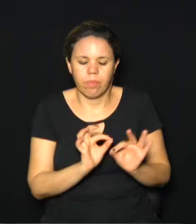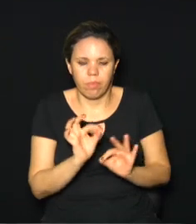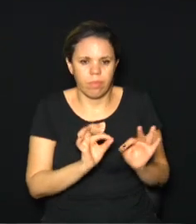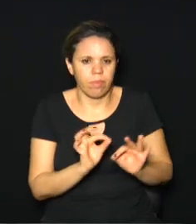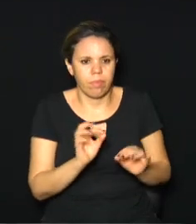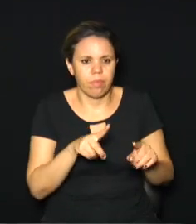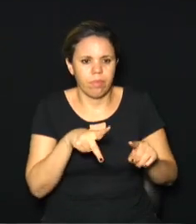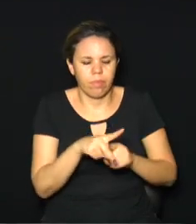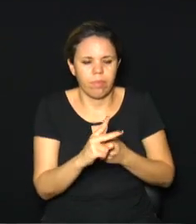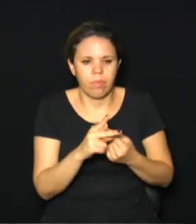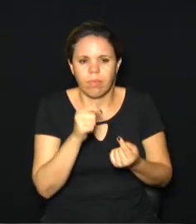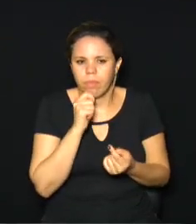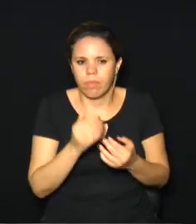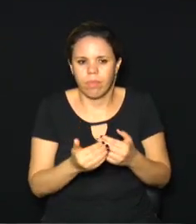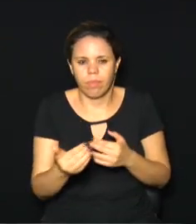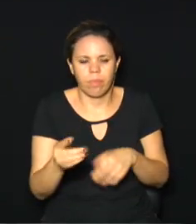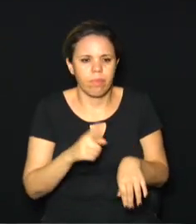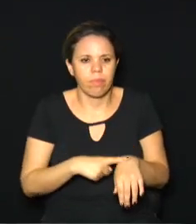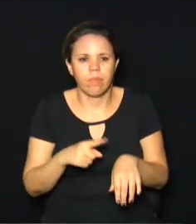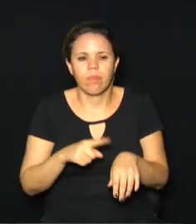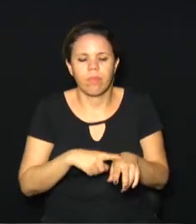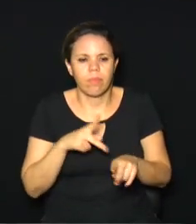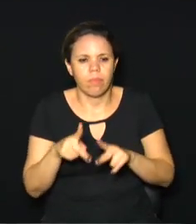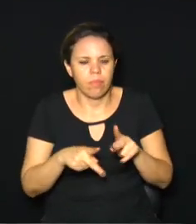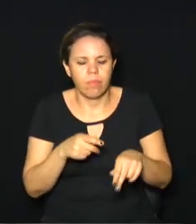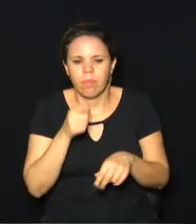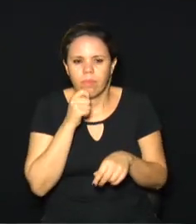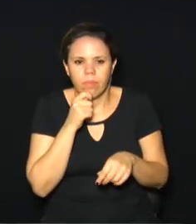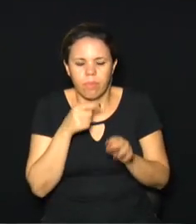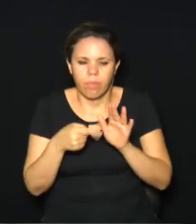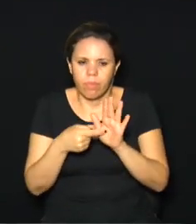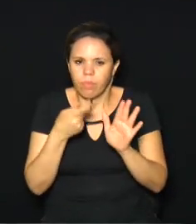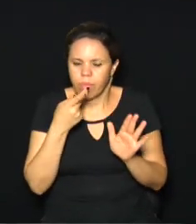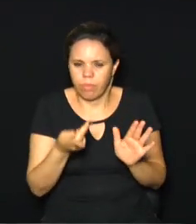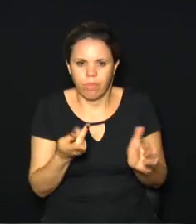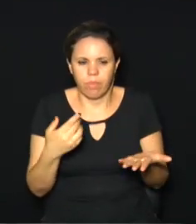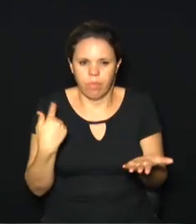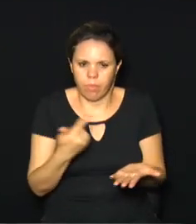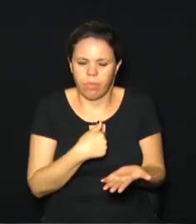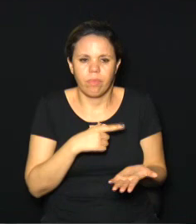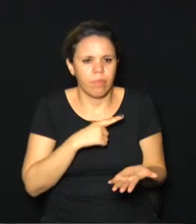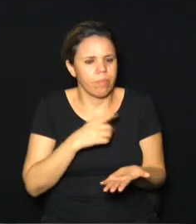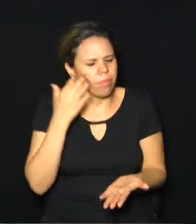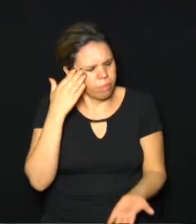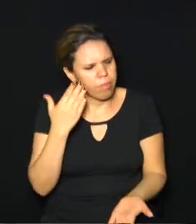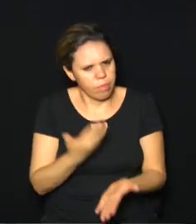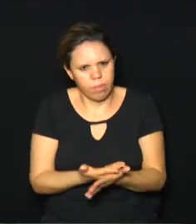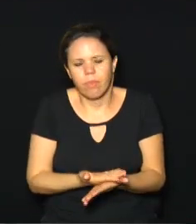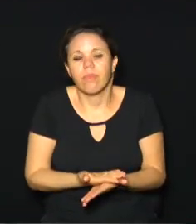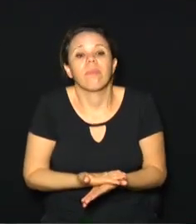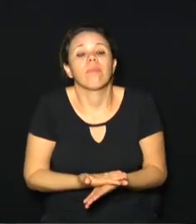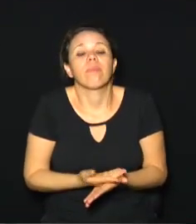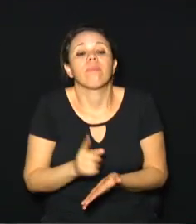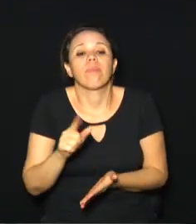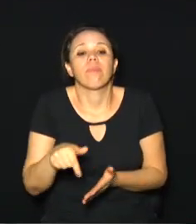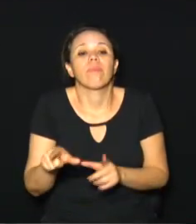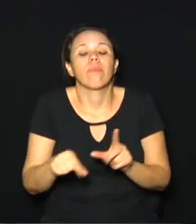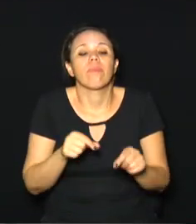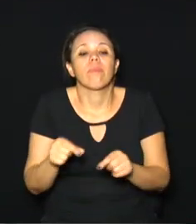ainda. Os tribunais vão se manifestar sobre isso, mas eu tenho certeza que o caminho vai